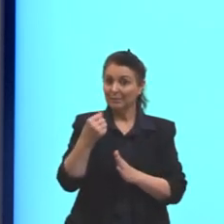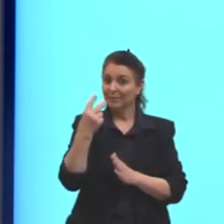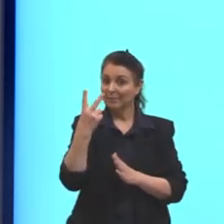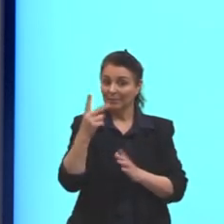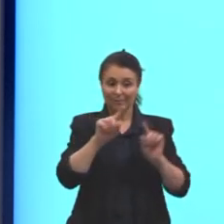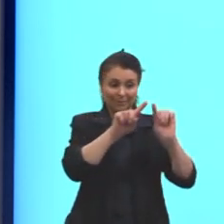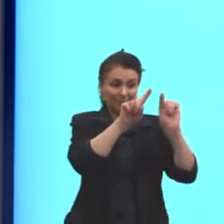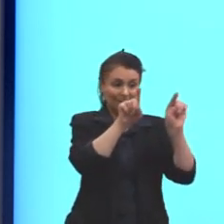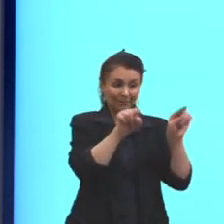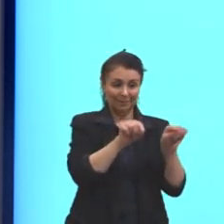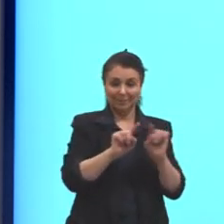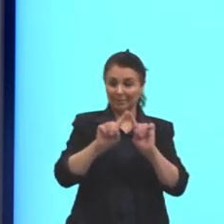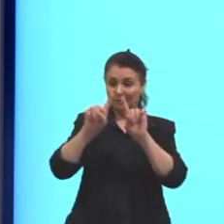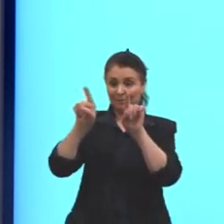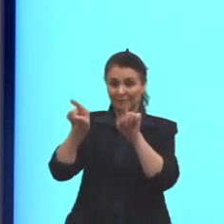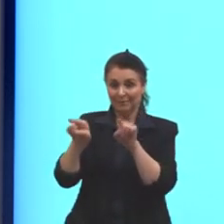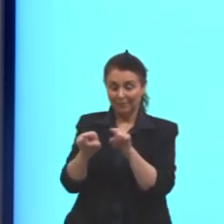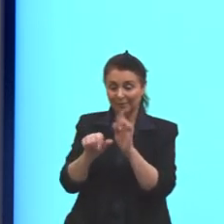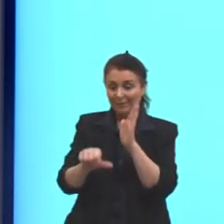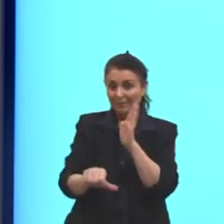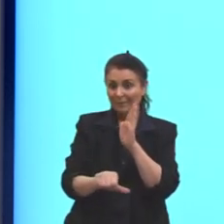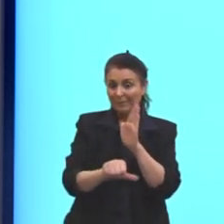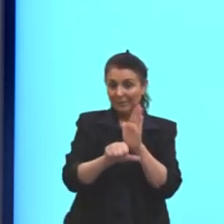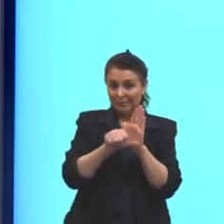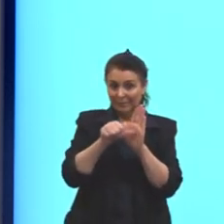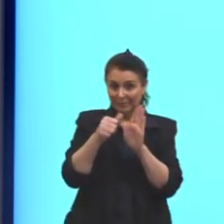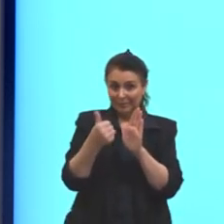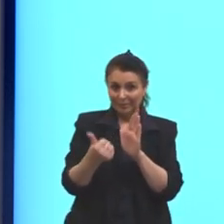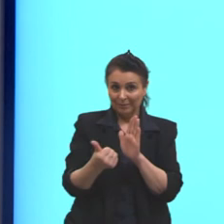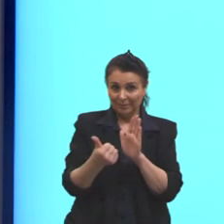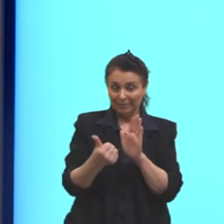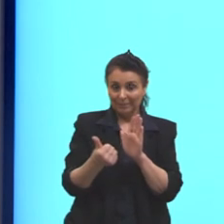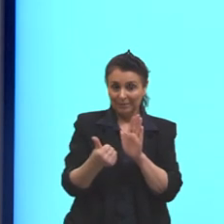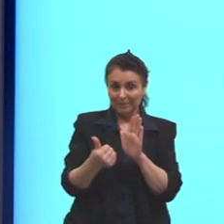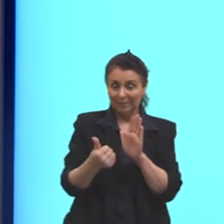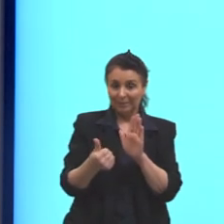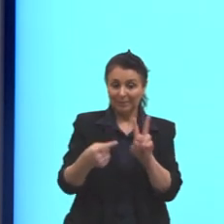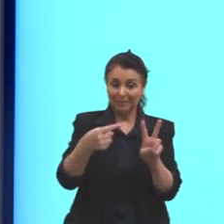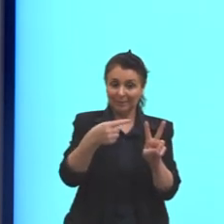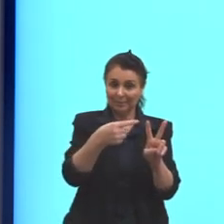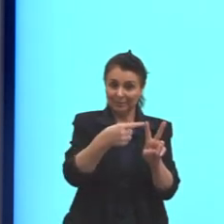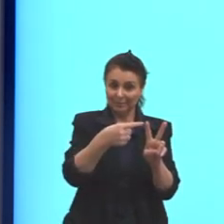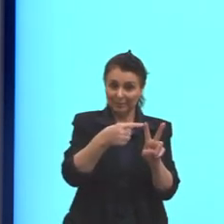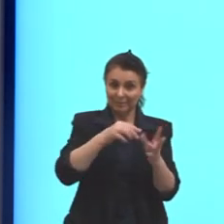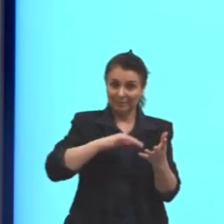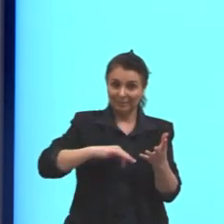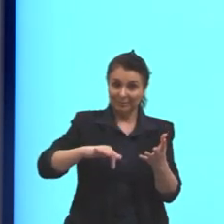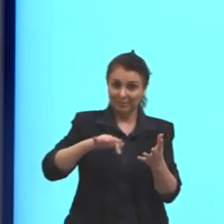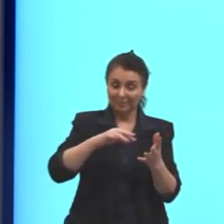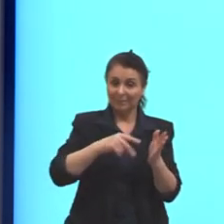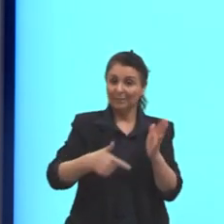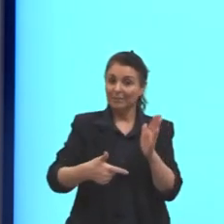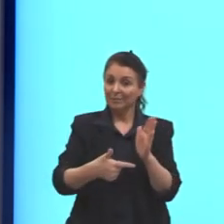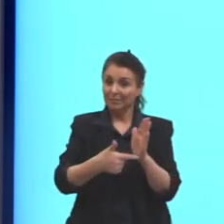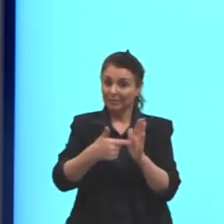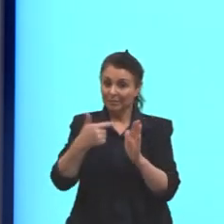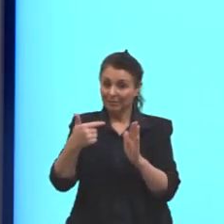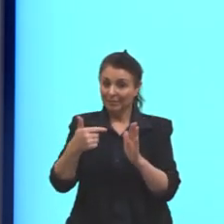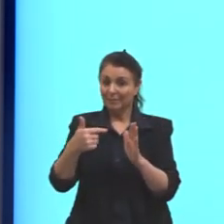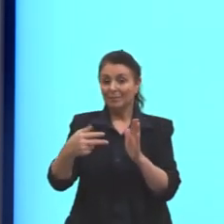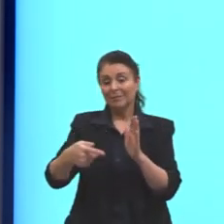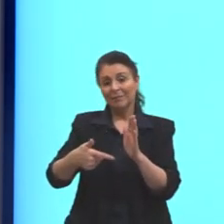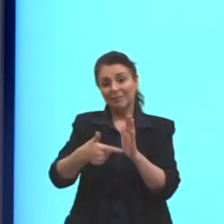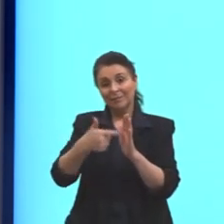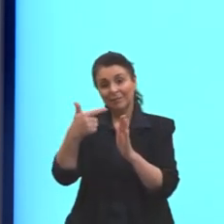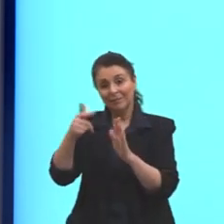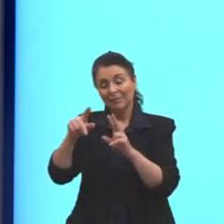parênteses tá o primeiro termo então foi a primeira raiz que calculamos e o segundo termo a segunda